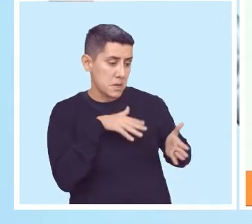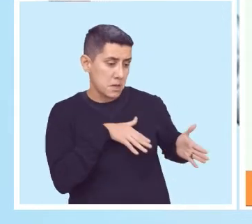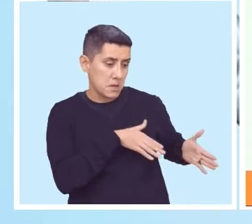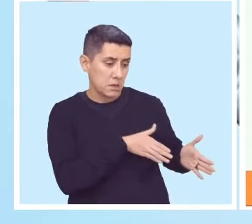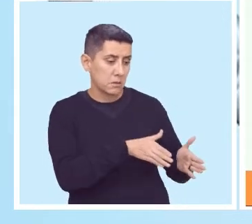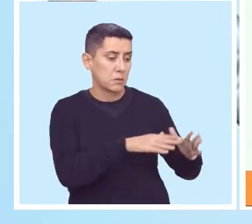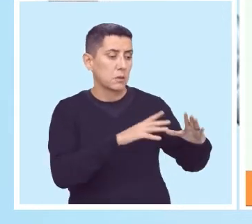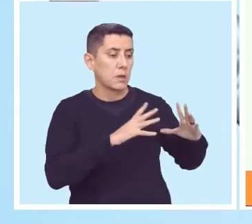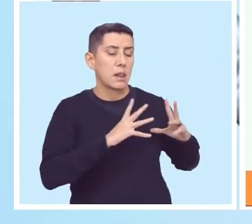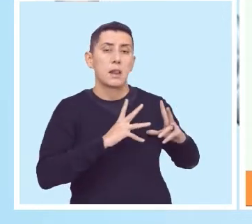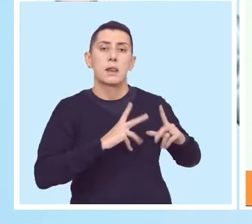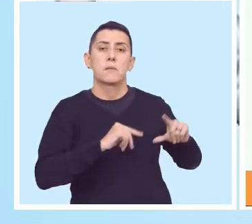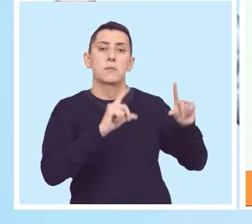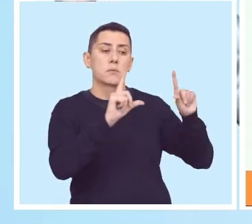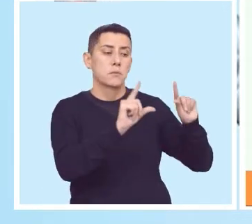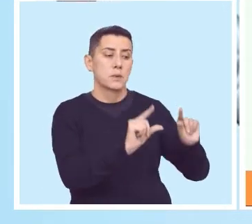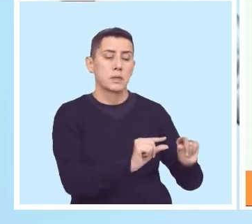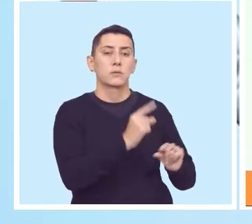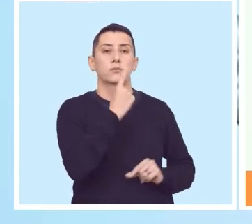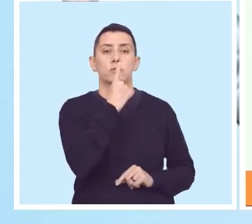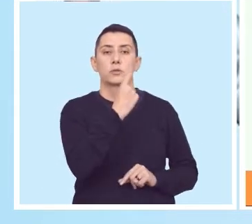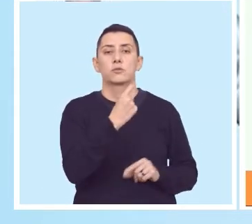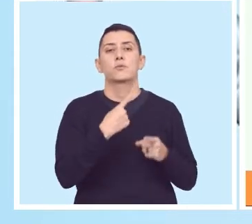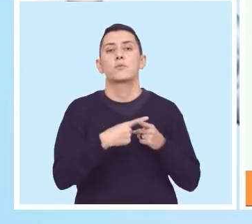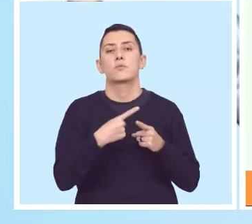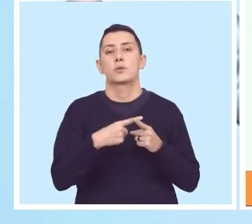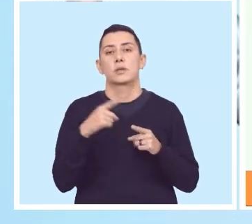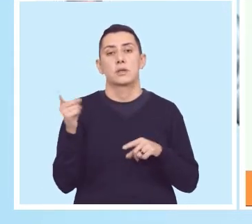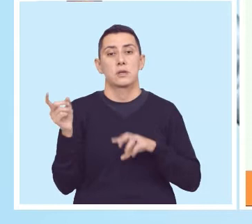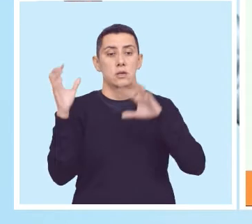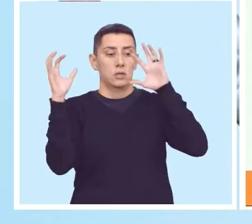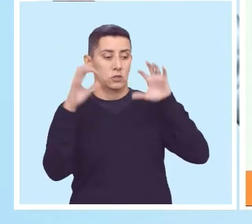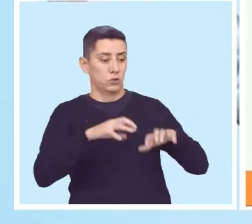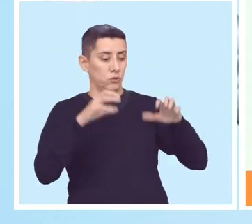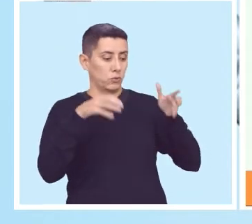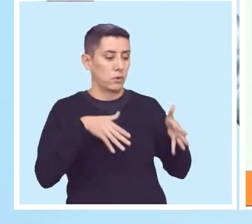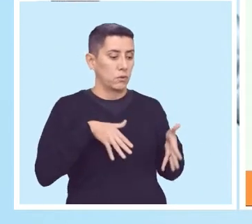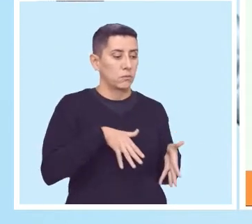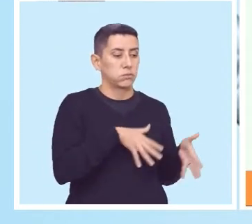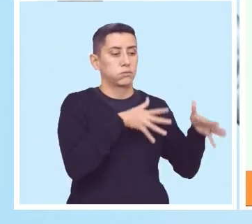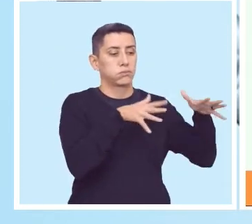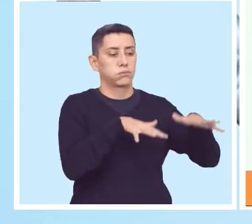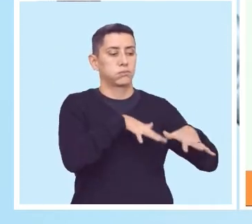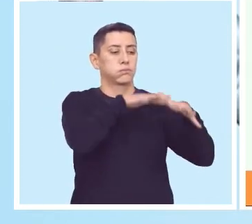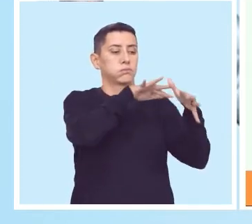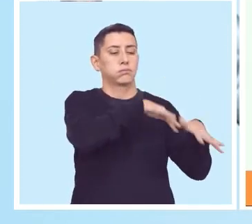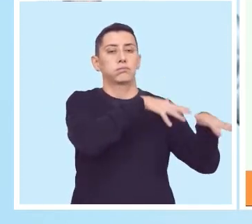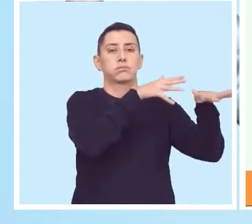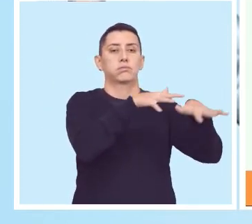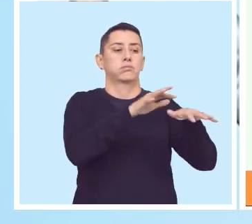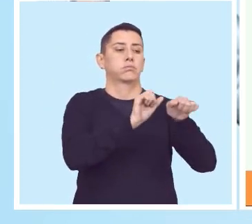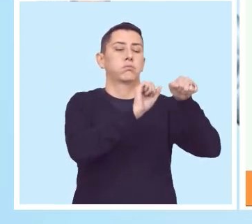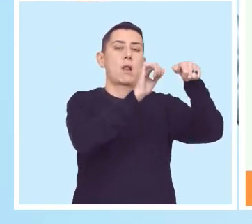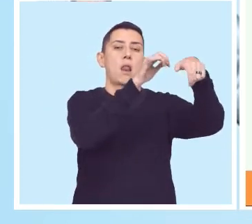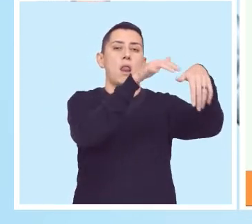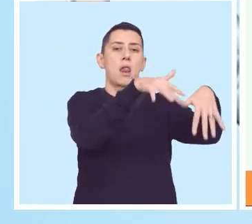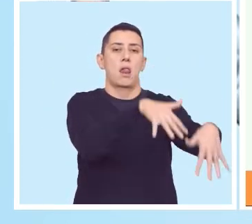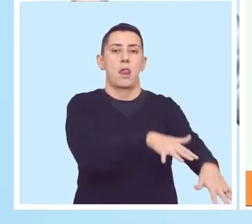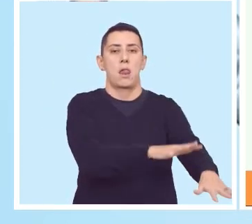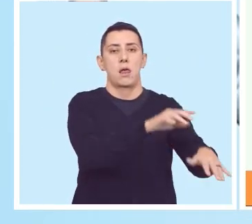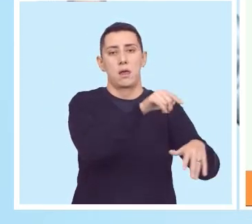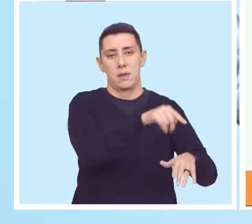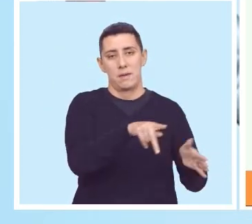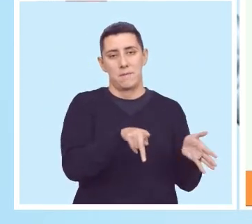relativamente limpo. Mas o que aconteceu? O lixo se deslocou todo lá para a foz do Igarapé. Ficou todo concentrado ali naquela